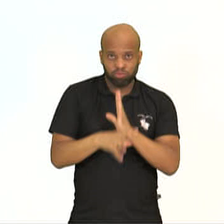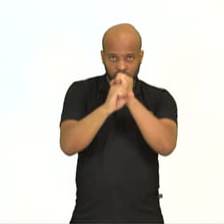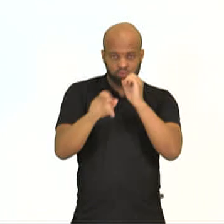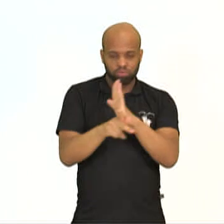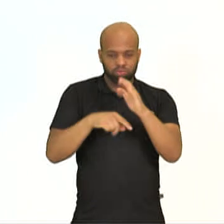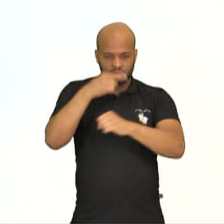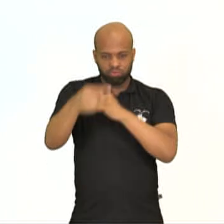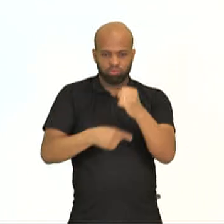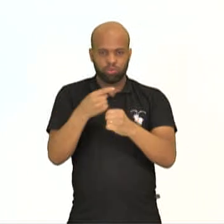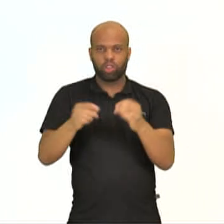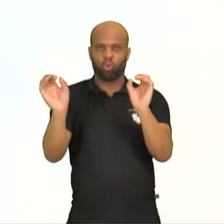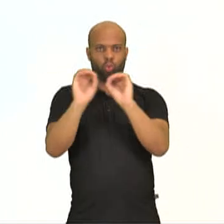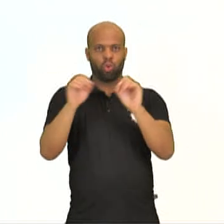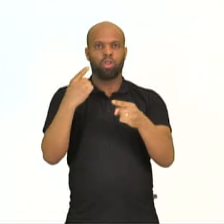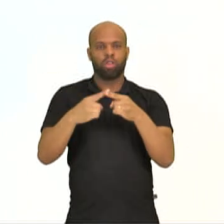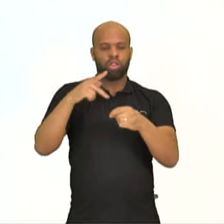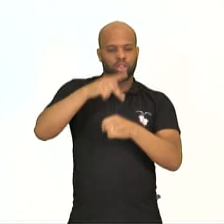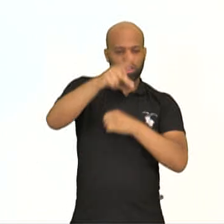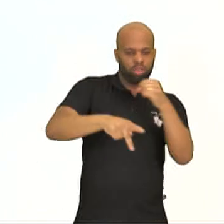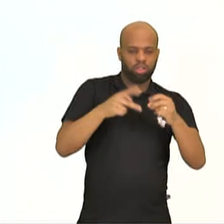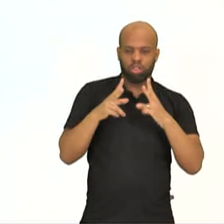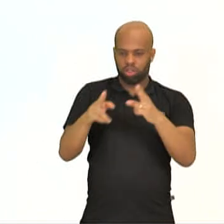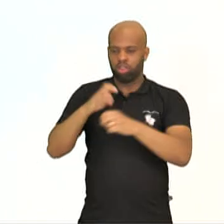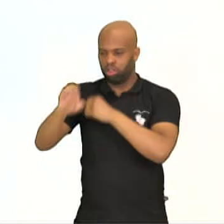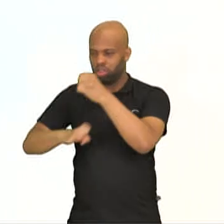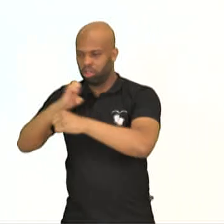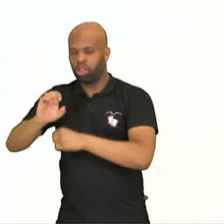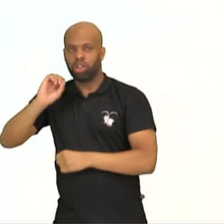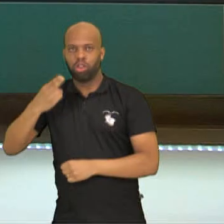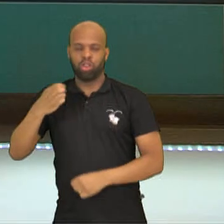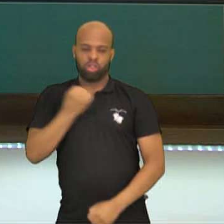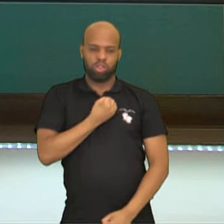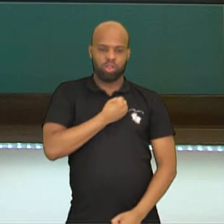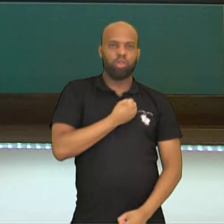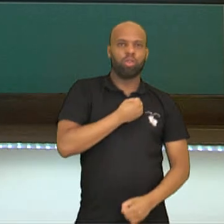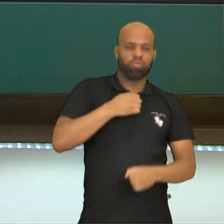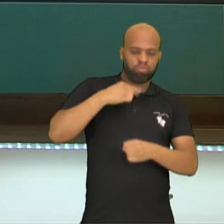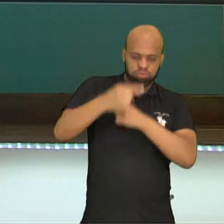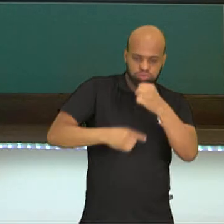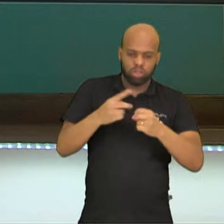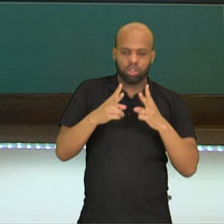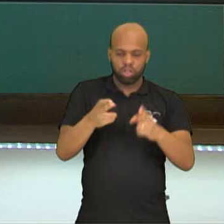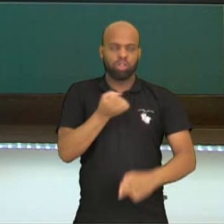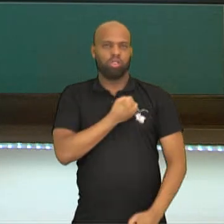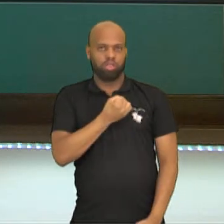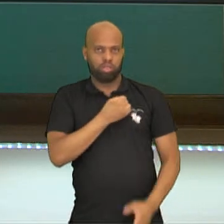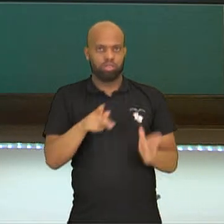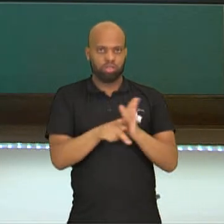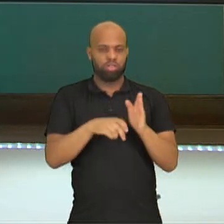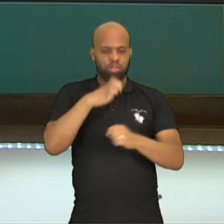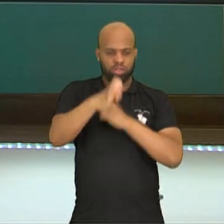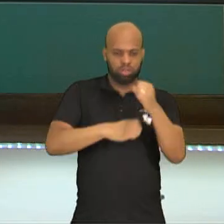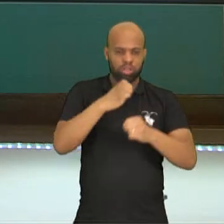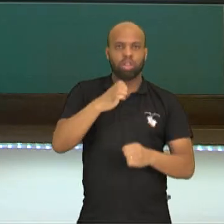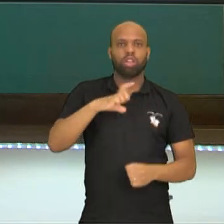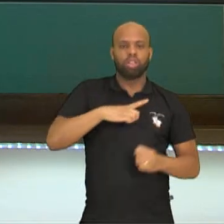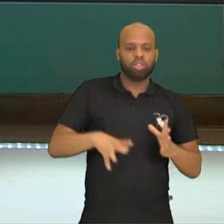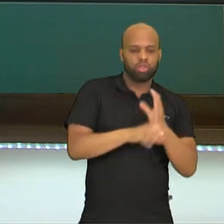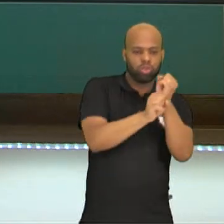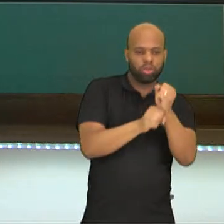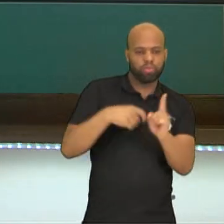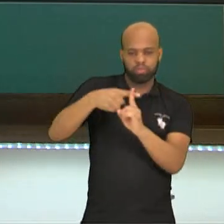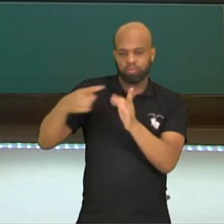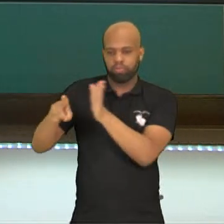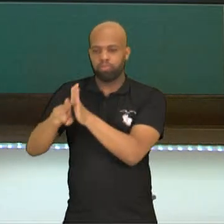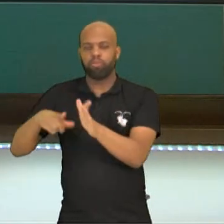nula, porque os prótons são iguais aos elétrons ou o número atômico é igual ao número de elétrons. E aí a soma ali de mais e menos, que o